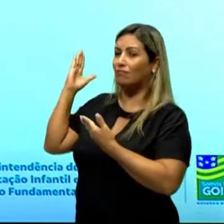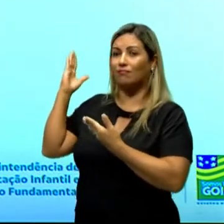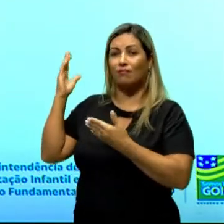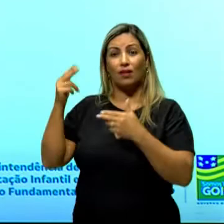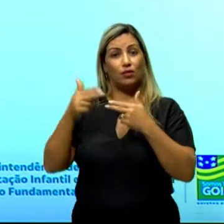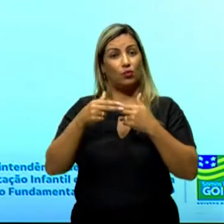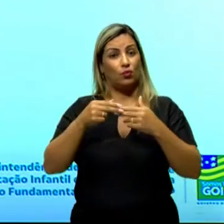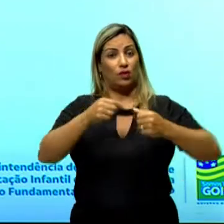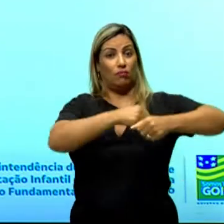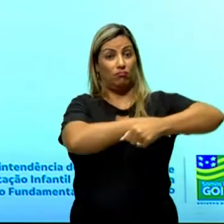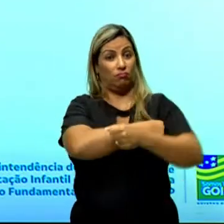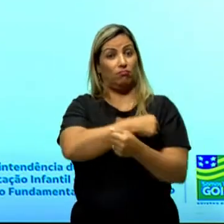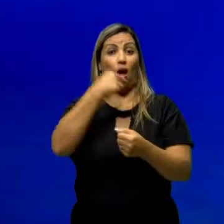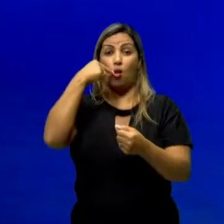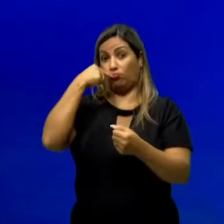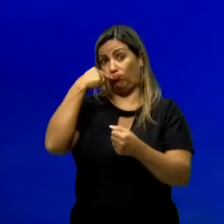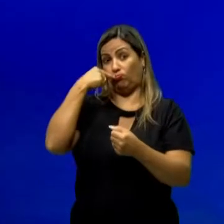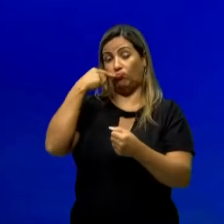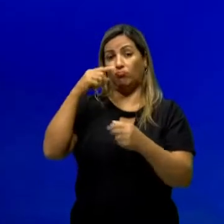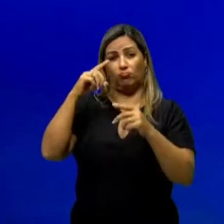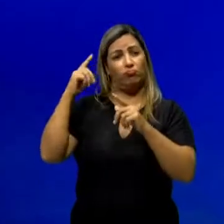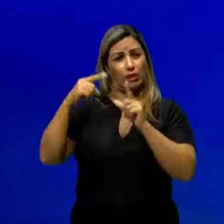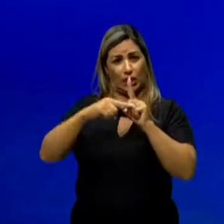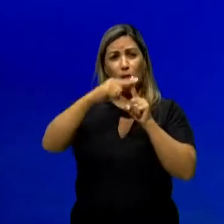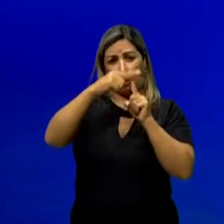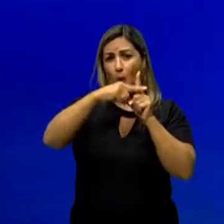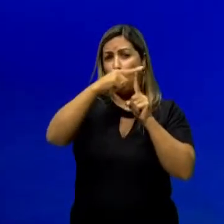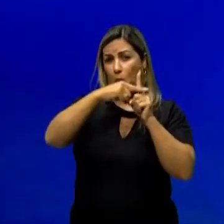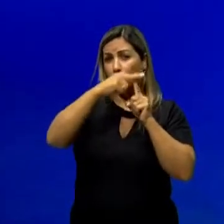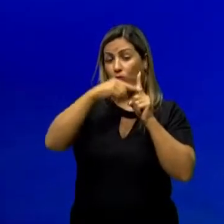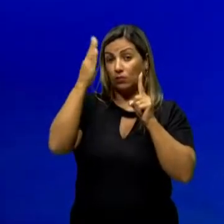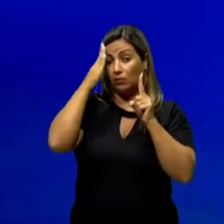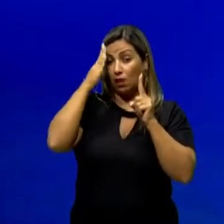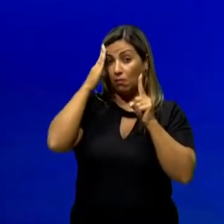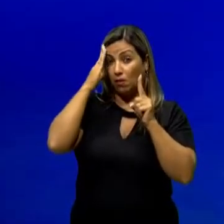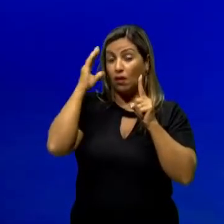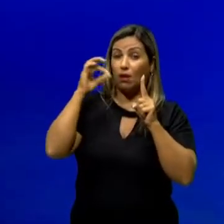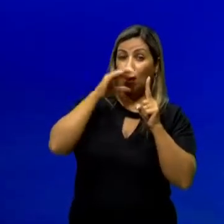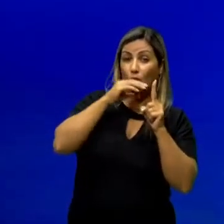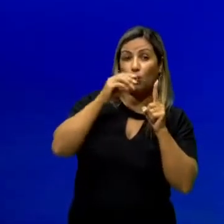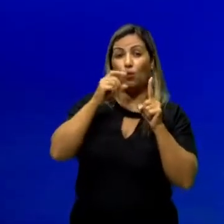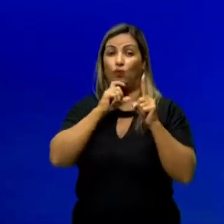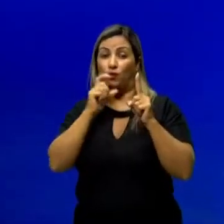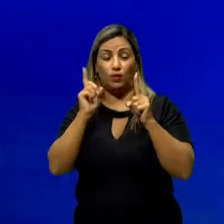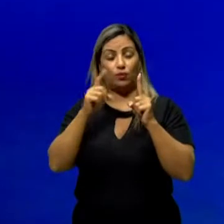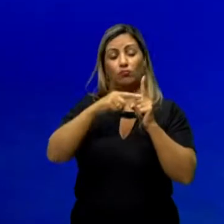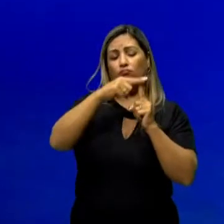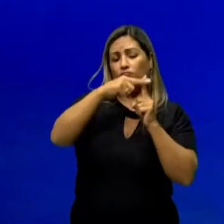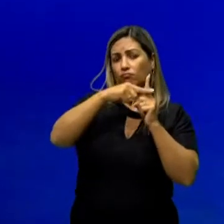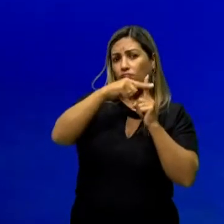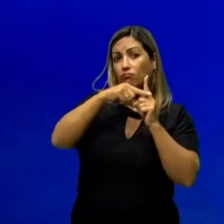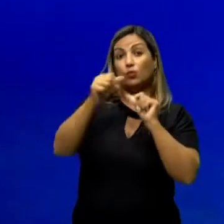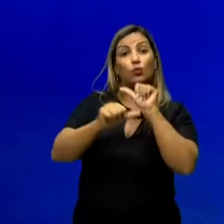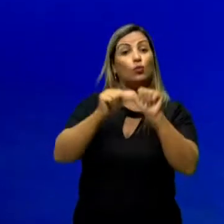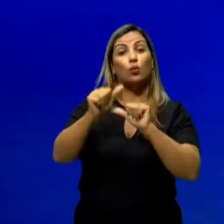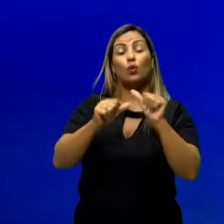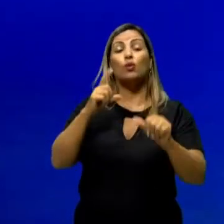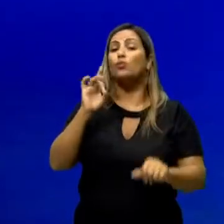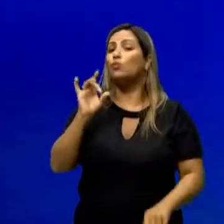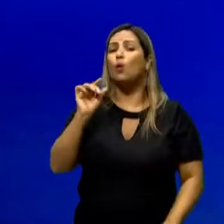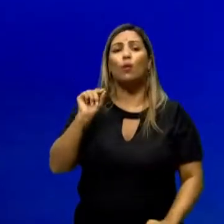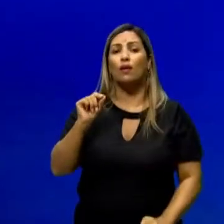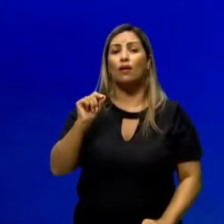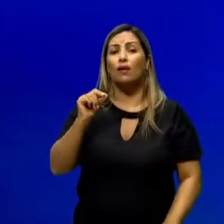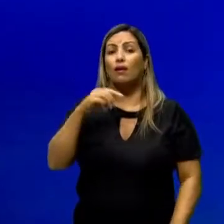um termômetro tradicional para aferir a temperatura, esse termômetro troca somente a questão